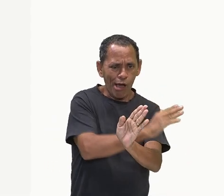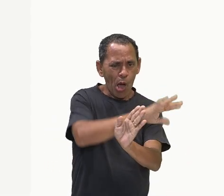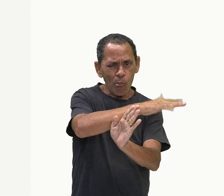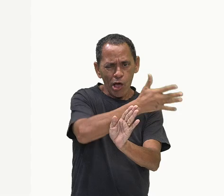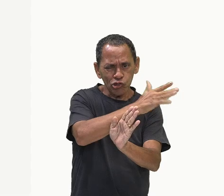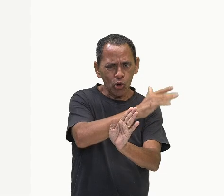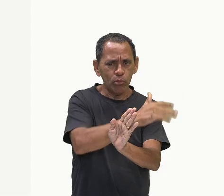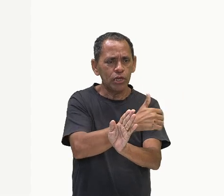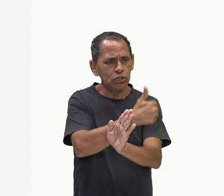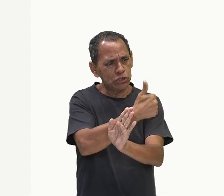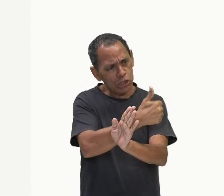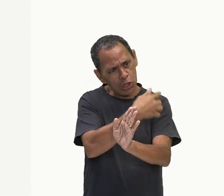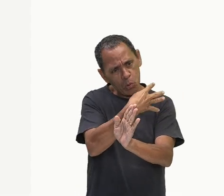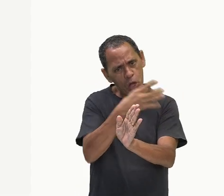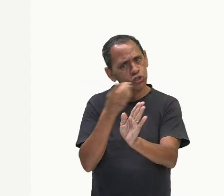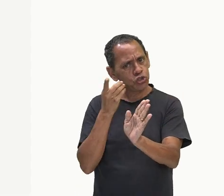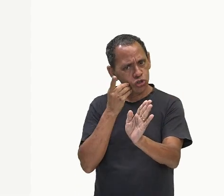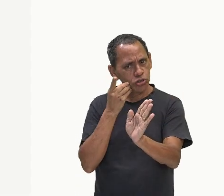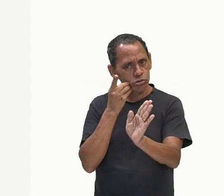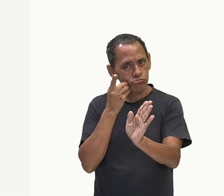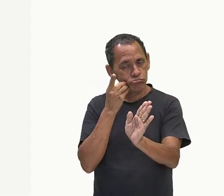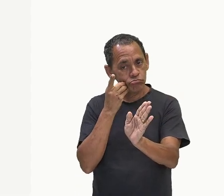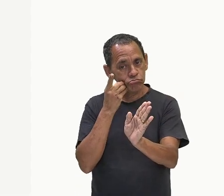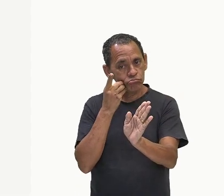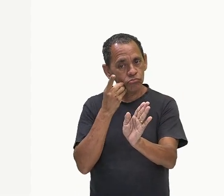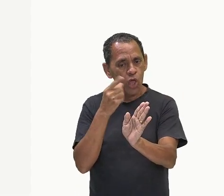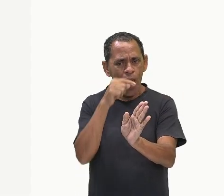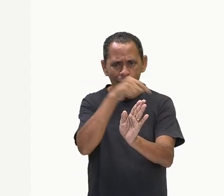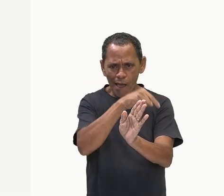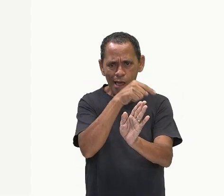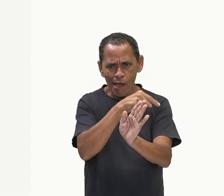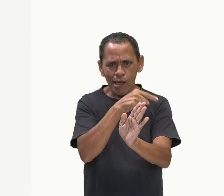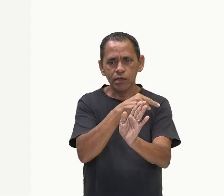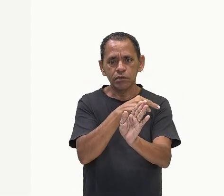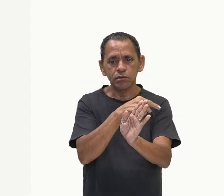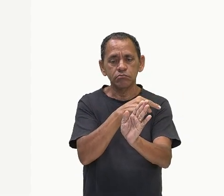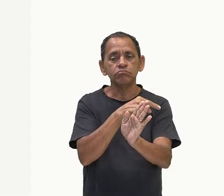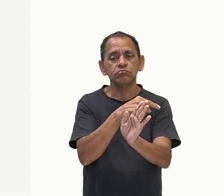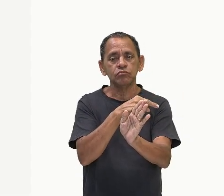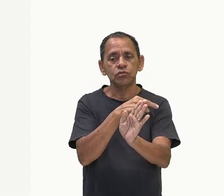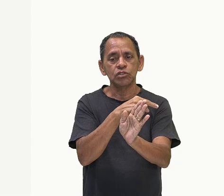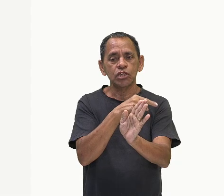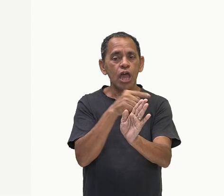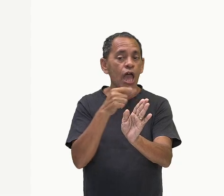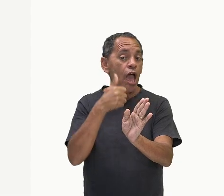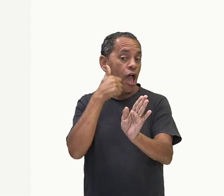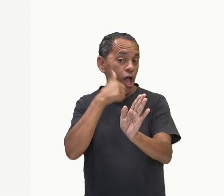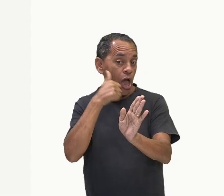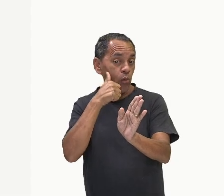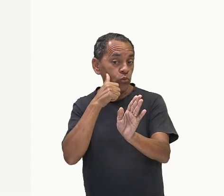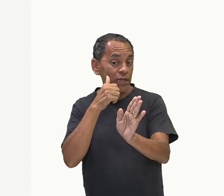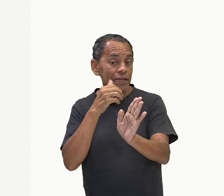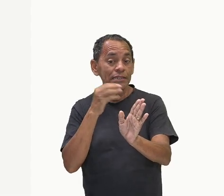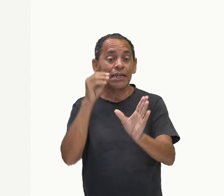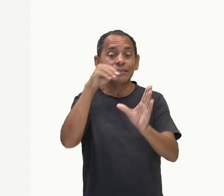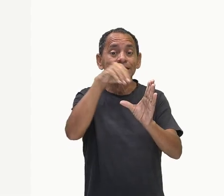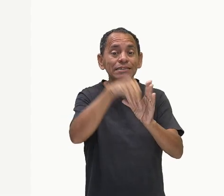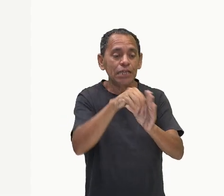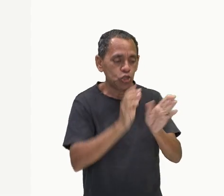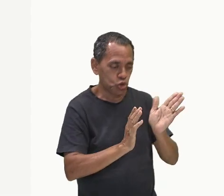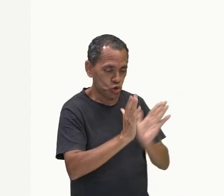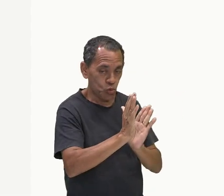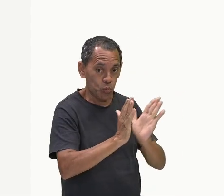no 14º dia, nós estamos dentro do que nós chamamos de período